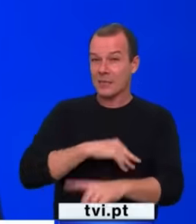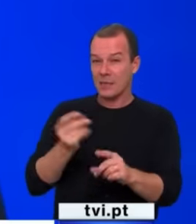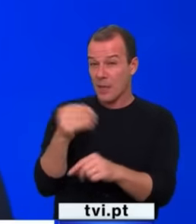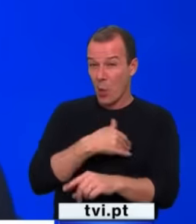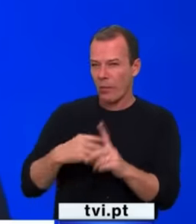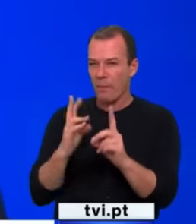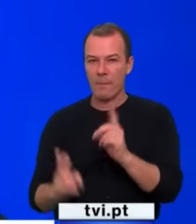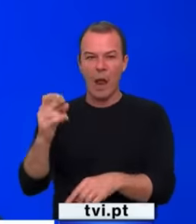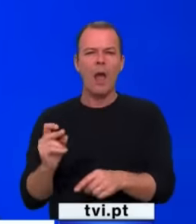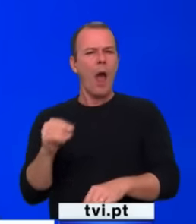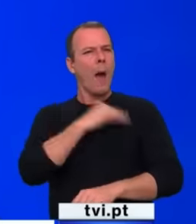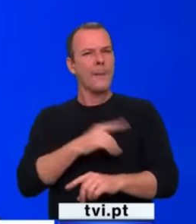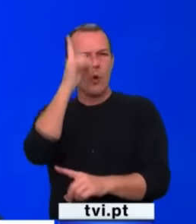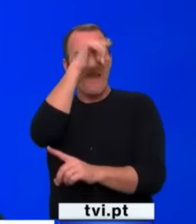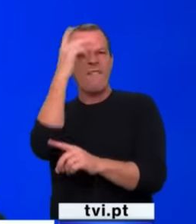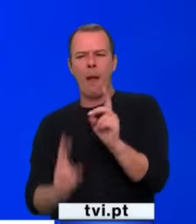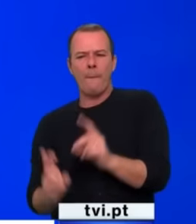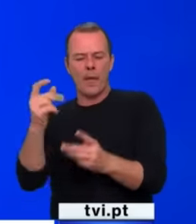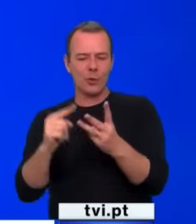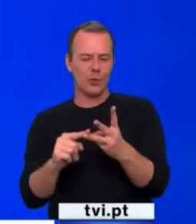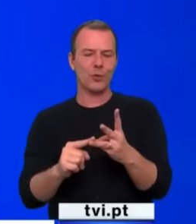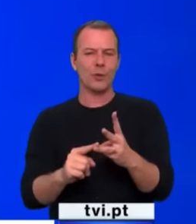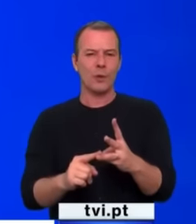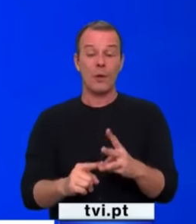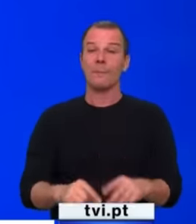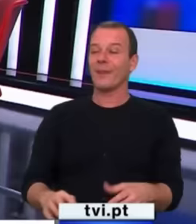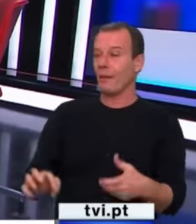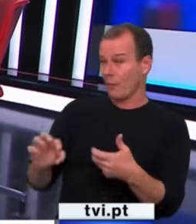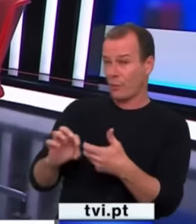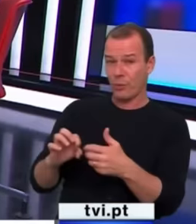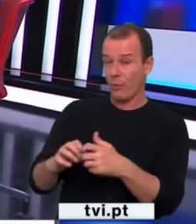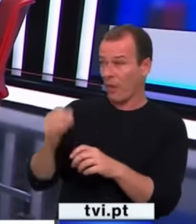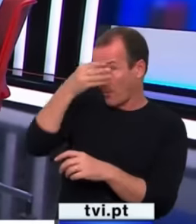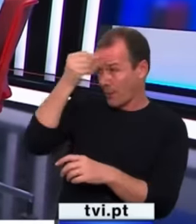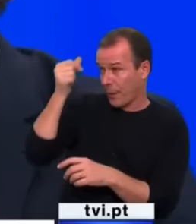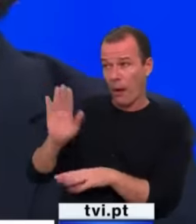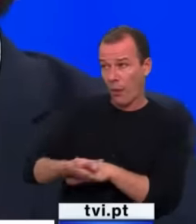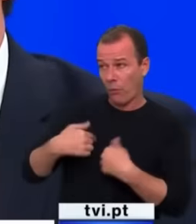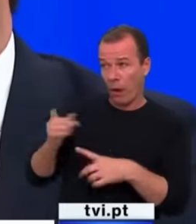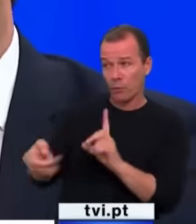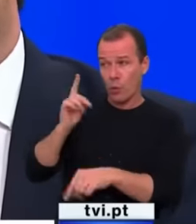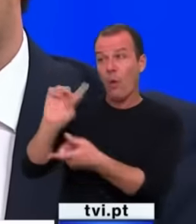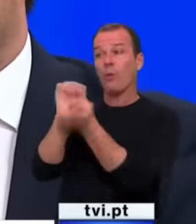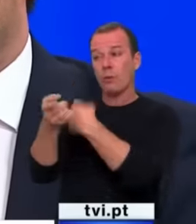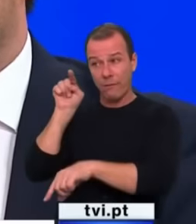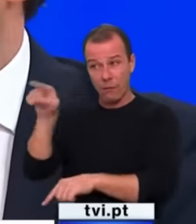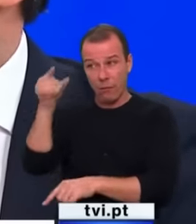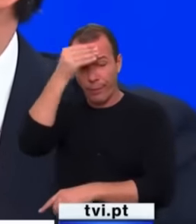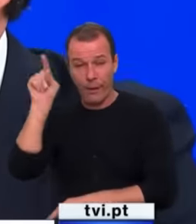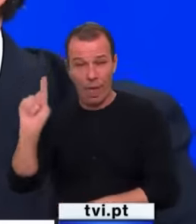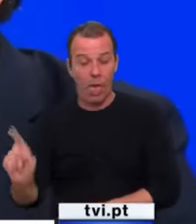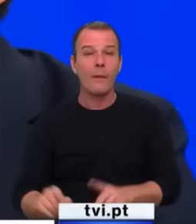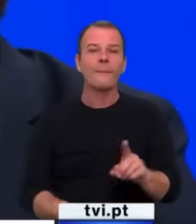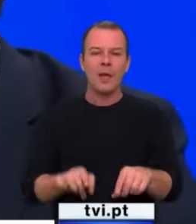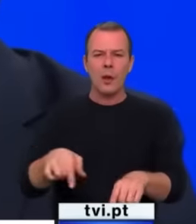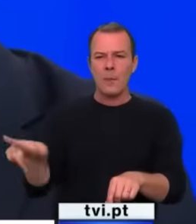aos enfermeiros, ouvi agora que ia ter aumentos nos enfermeiros, mas... Candidato da amnésia é o André Ventura. Esteve no Parlamento o tempo todo, estes últimos meses,